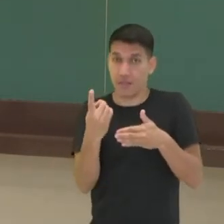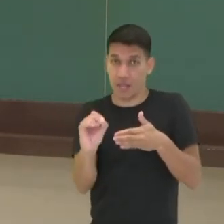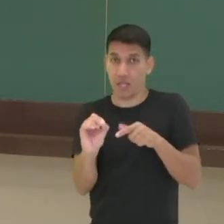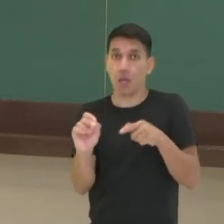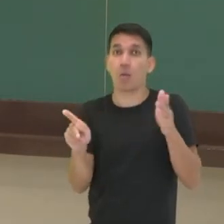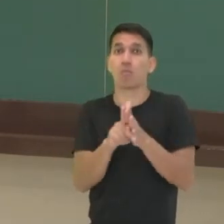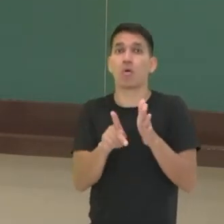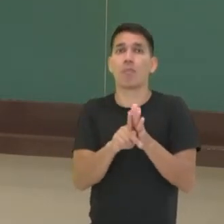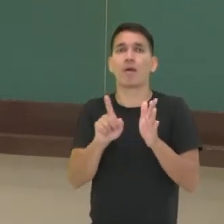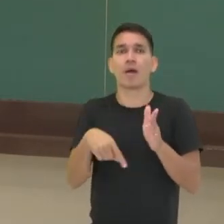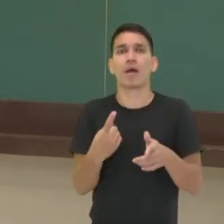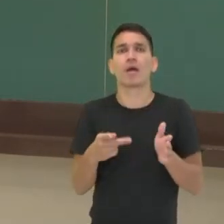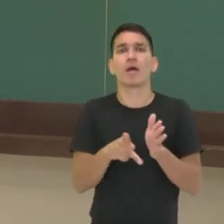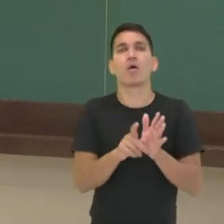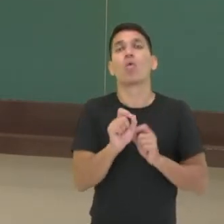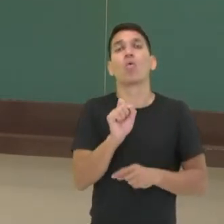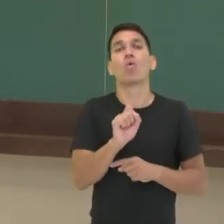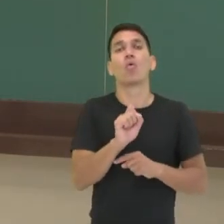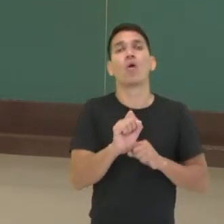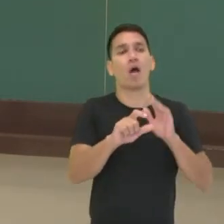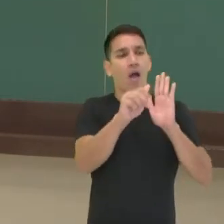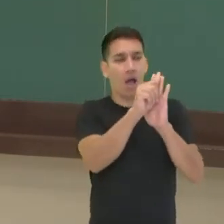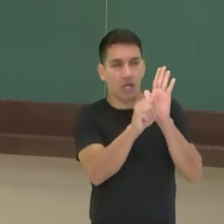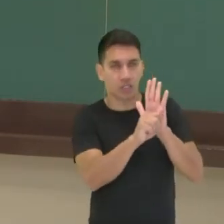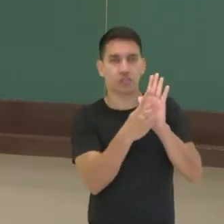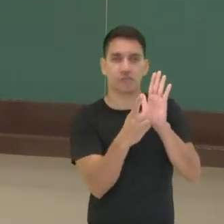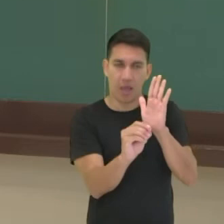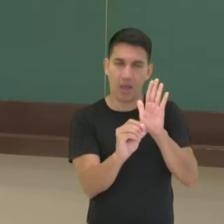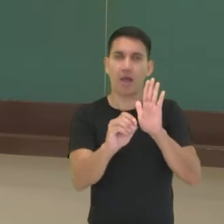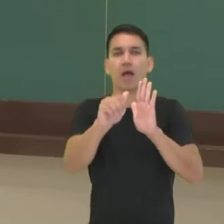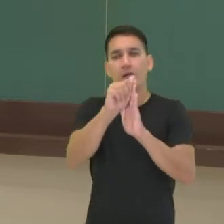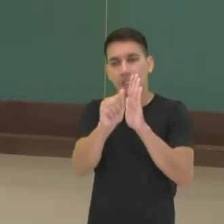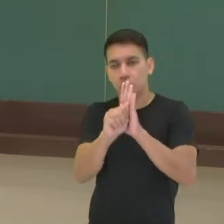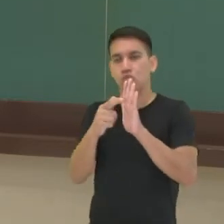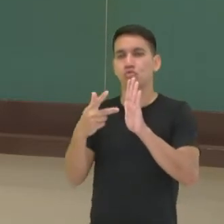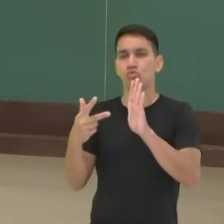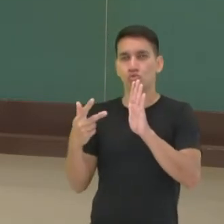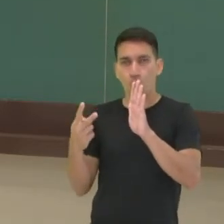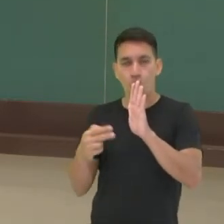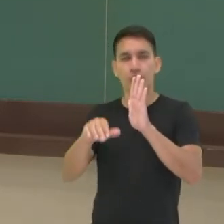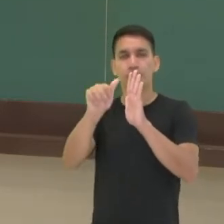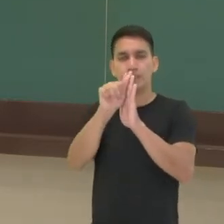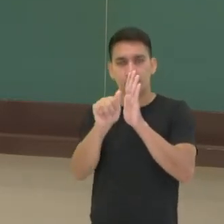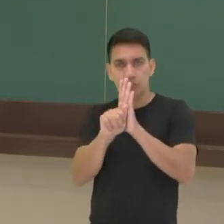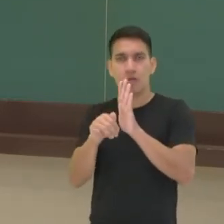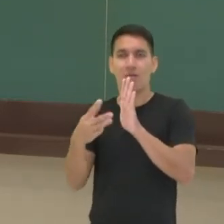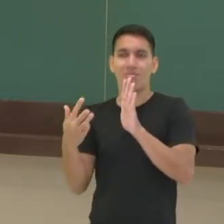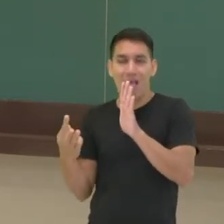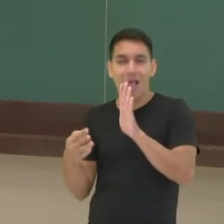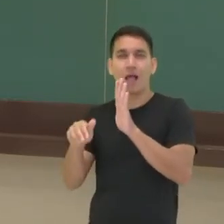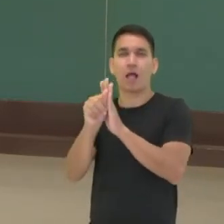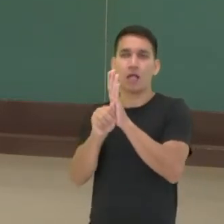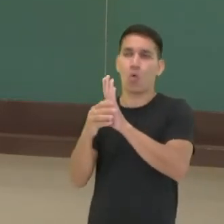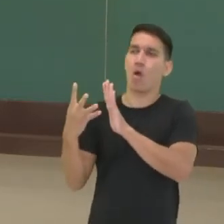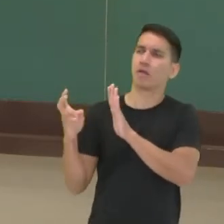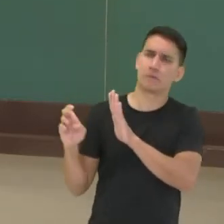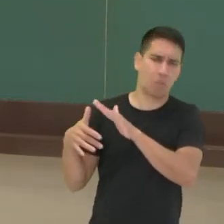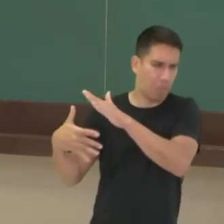vem para cardinal. Então, artigo 10, artigo 12, artigo 13, artigo 45. Então, nós temos aqui o